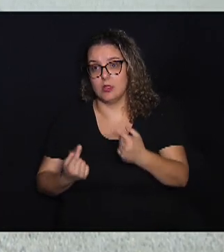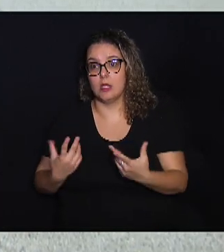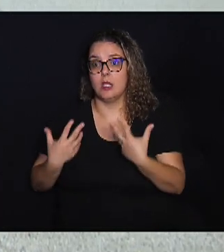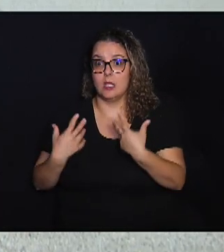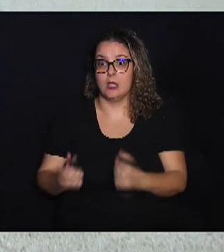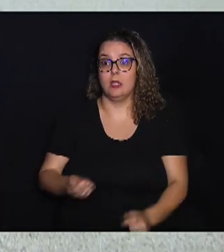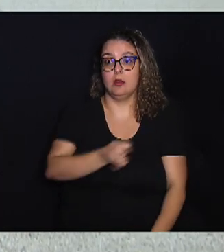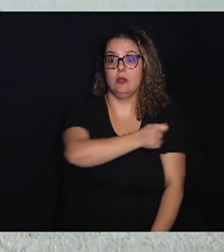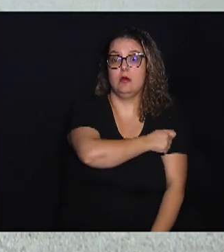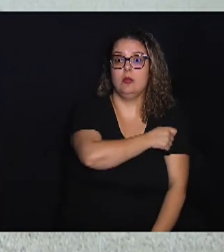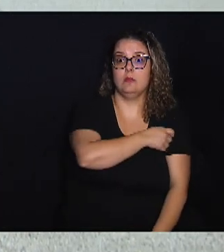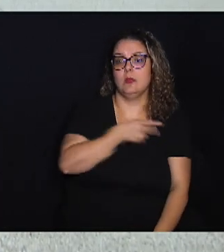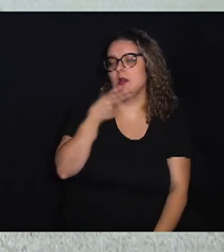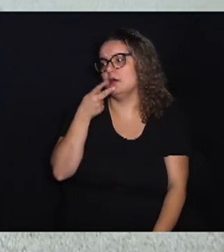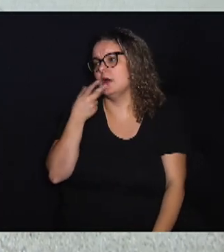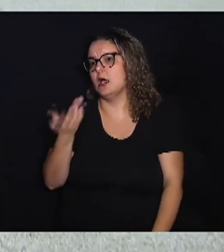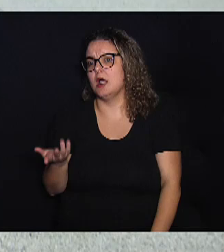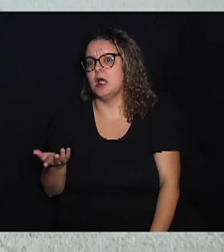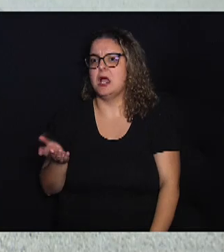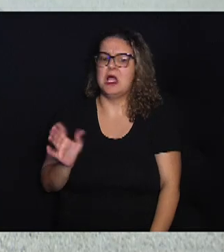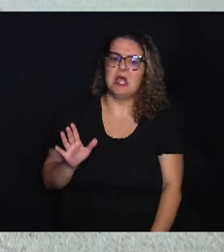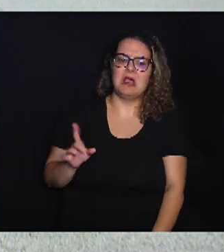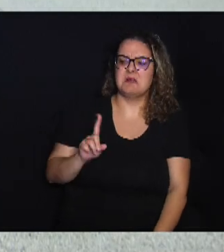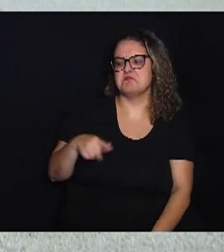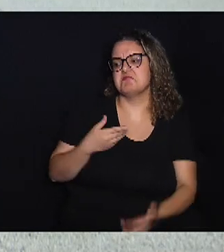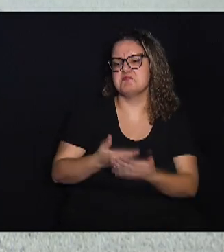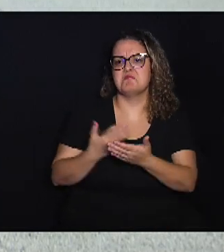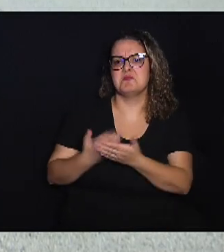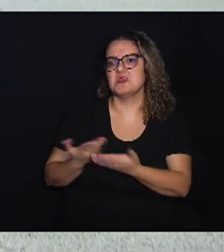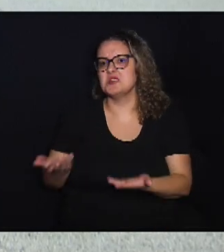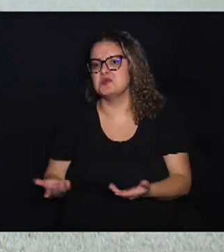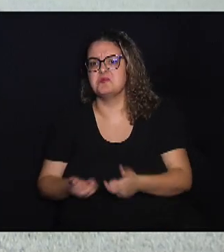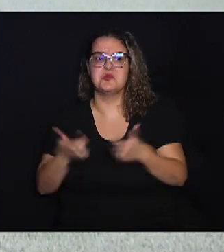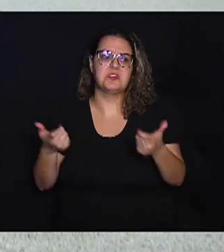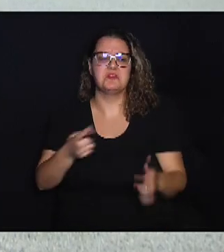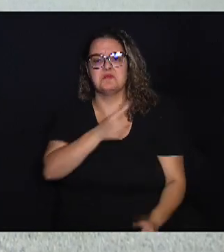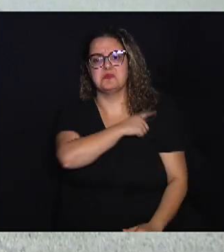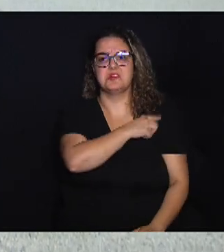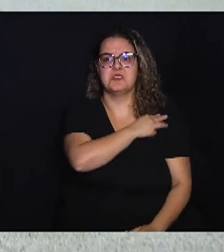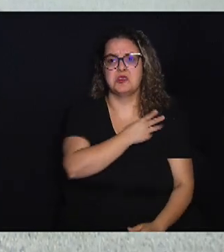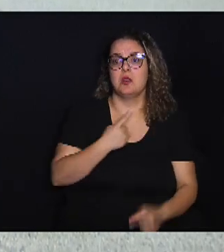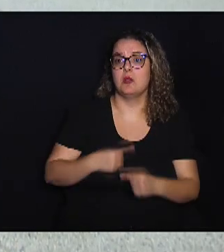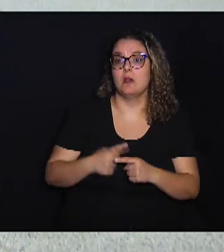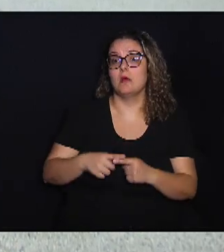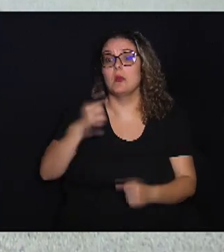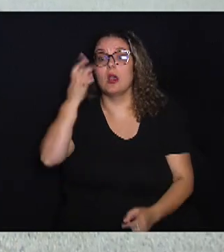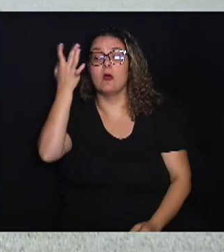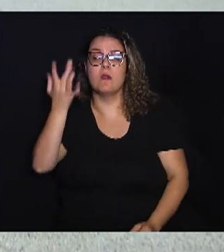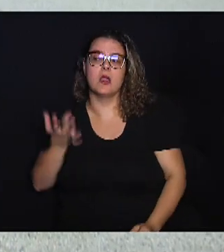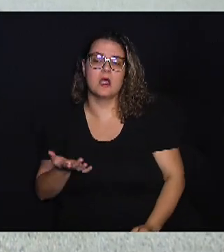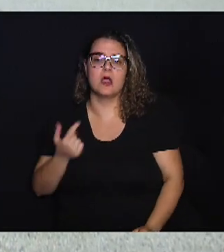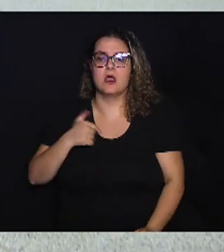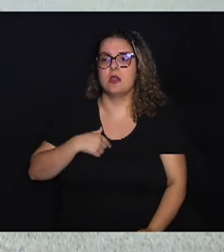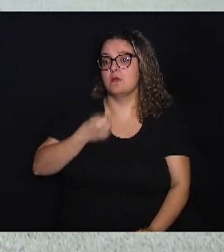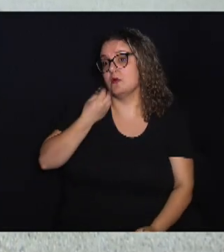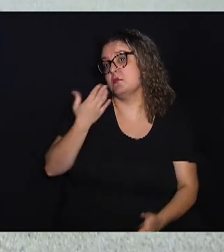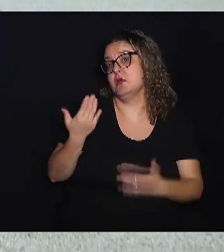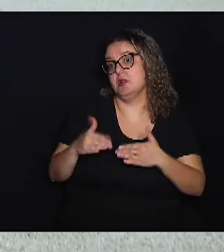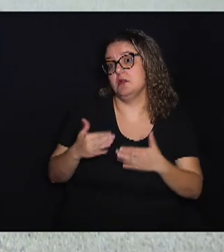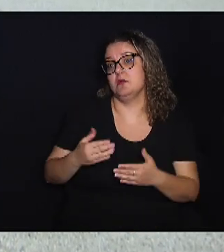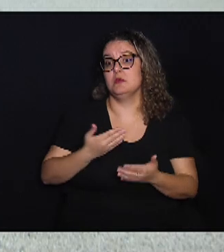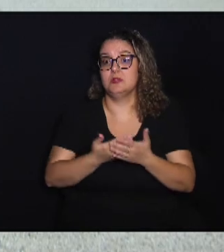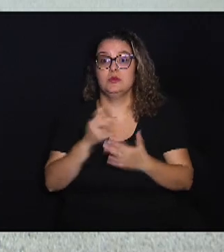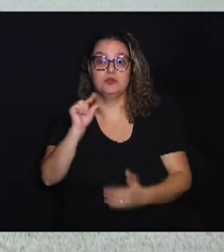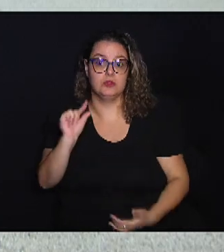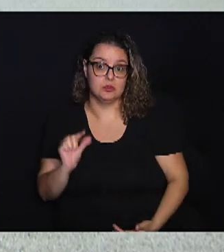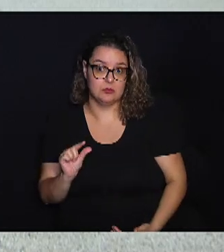que comentam: ah, eu não estudo tanto, mesmo já no ensino médio, porque eu tenho facilidade, eu vou bem na prova estudando